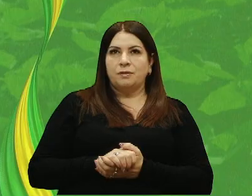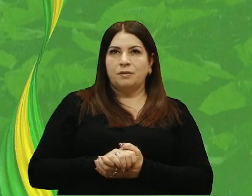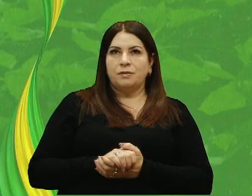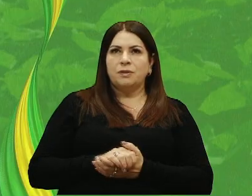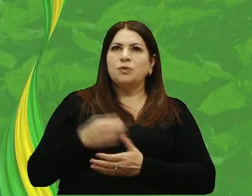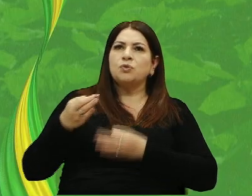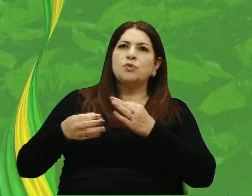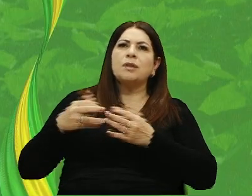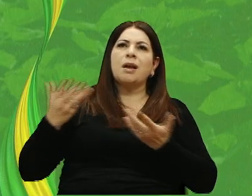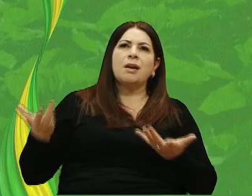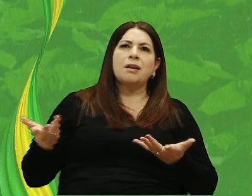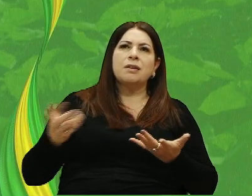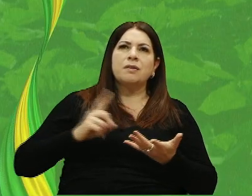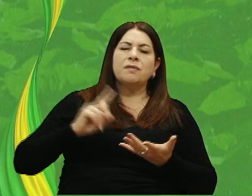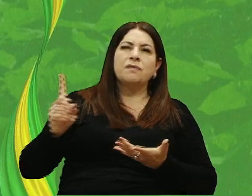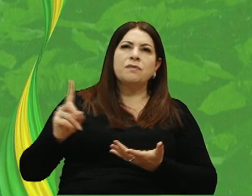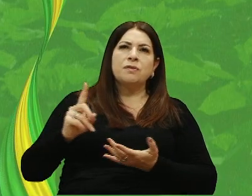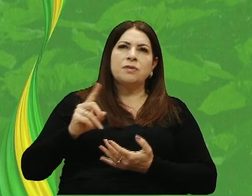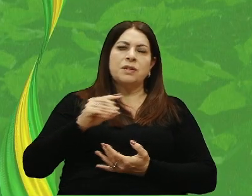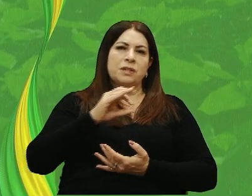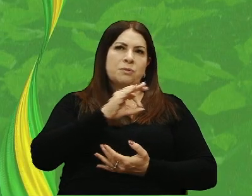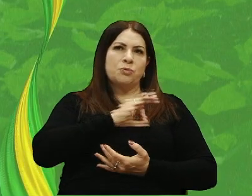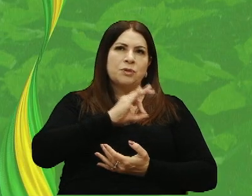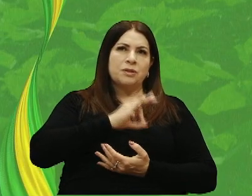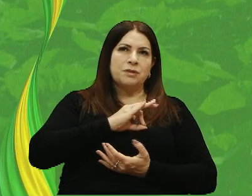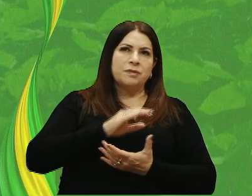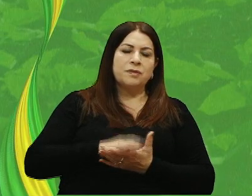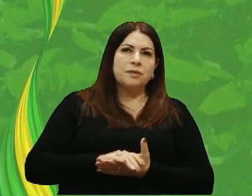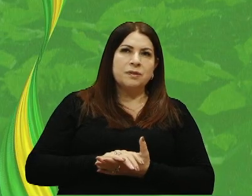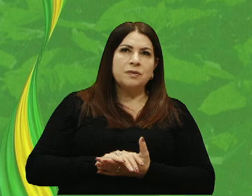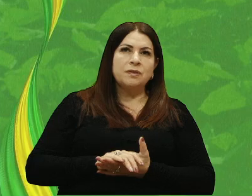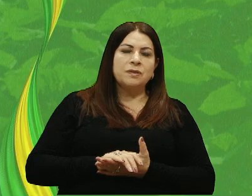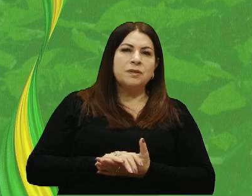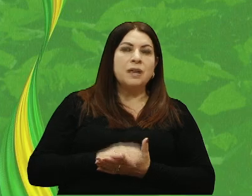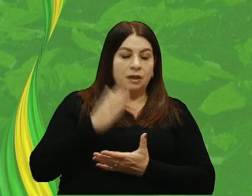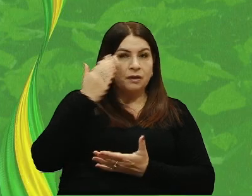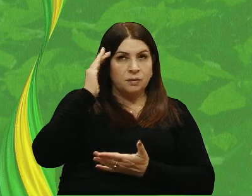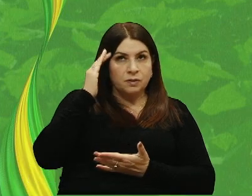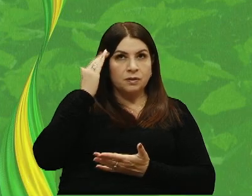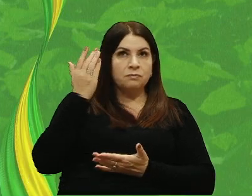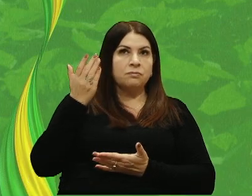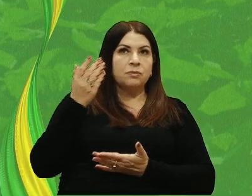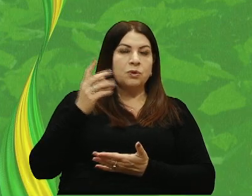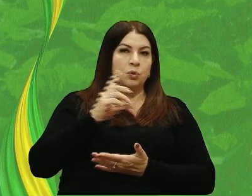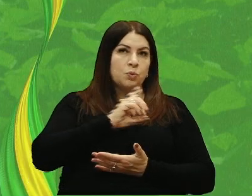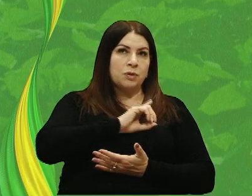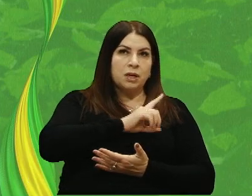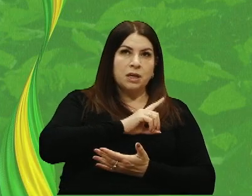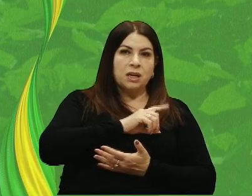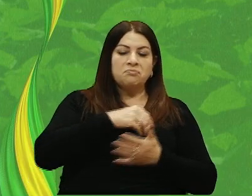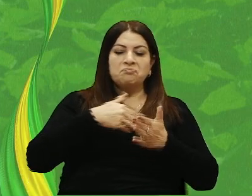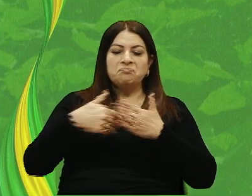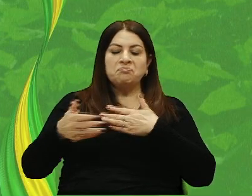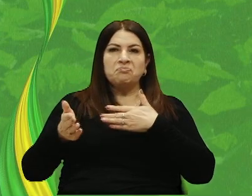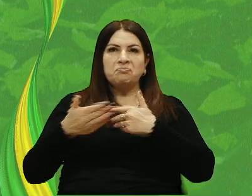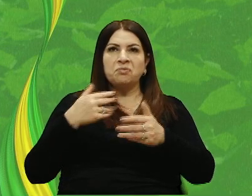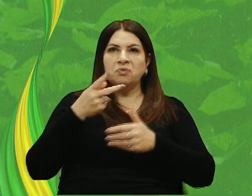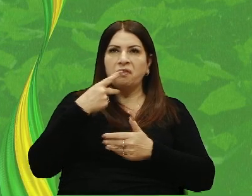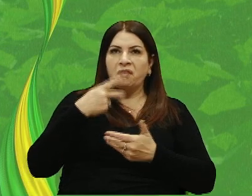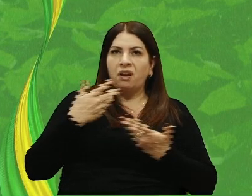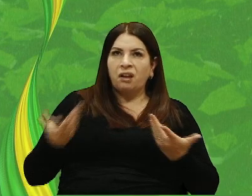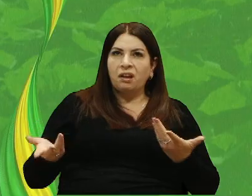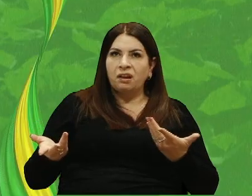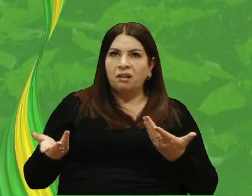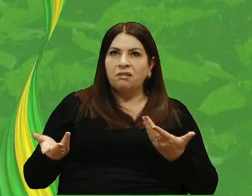essa, mano? Fui na delegacia lá de Sulacap lá, entendeu? E o delegado cagou o que eu falei. Tem